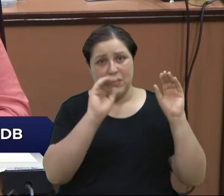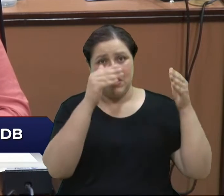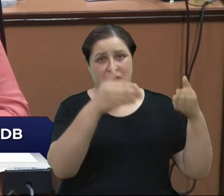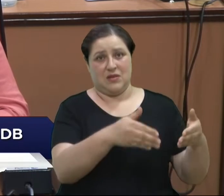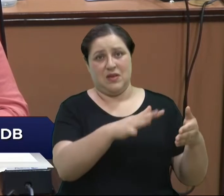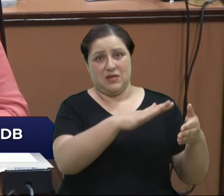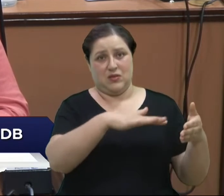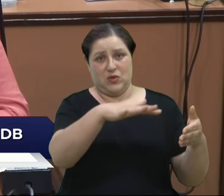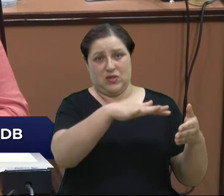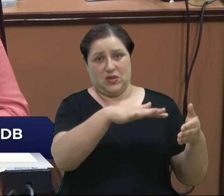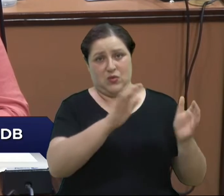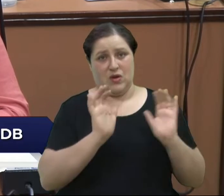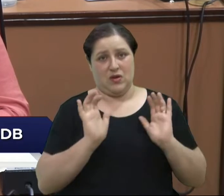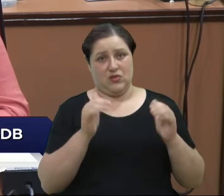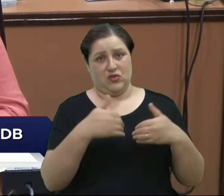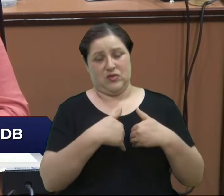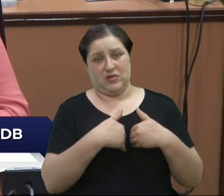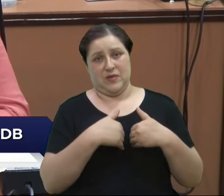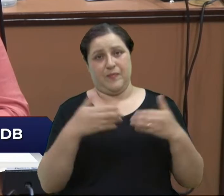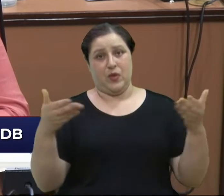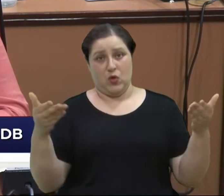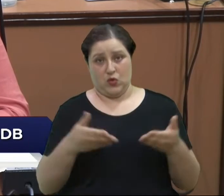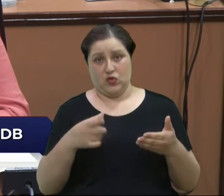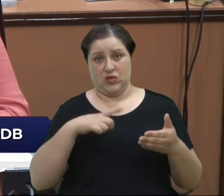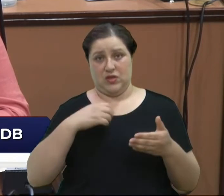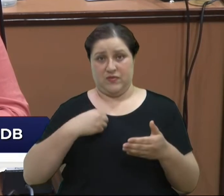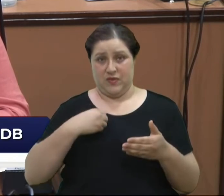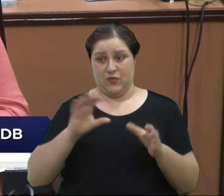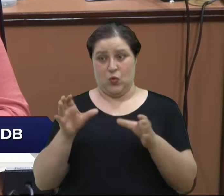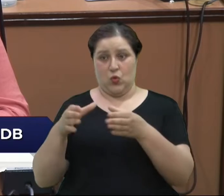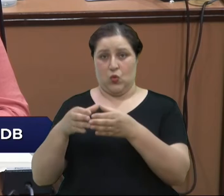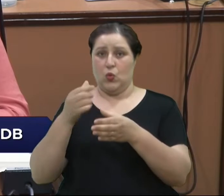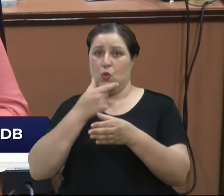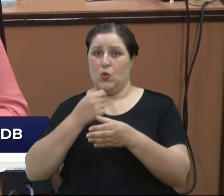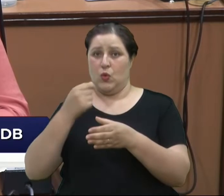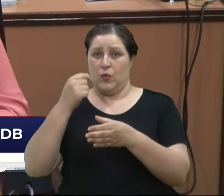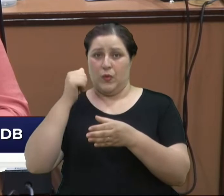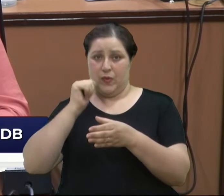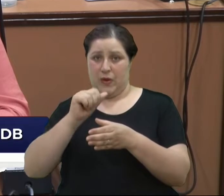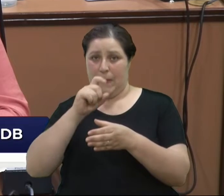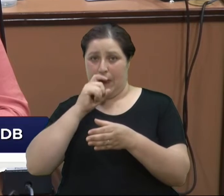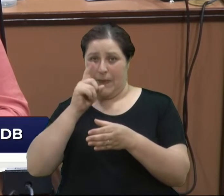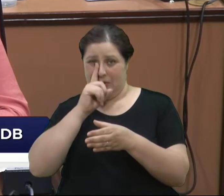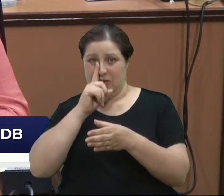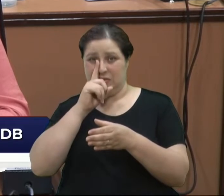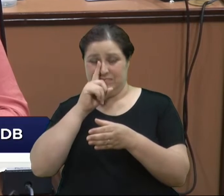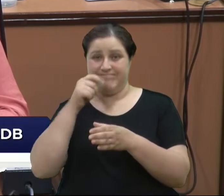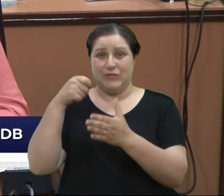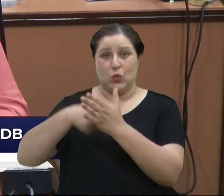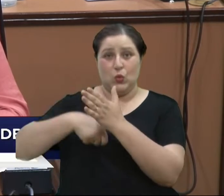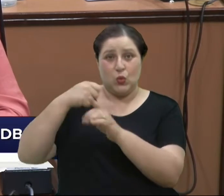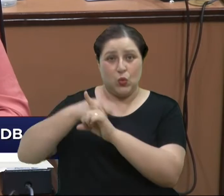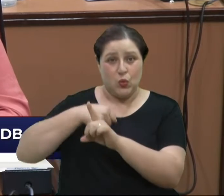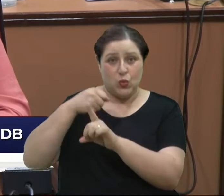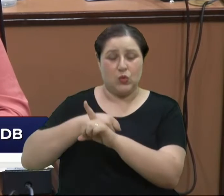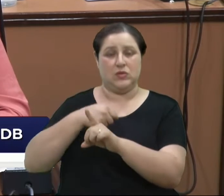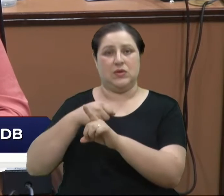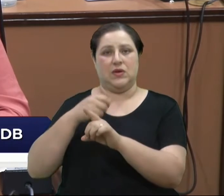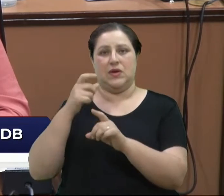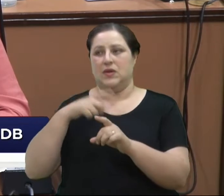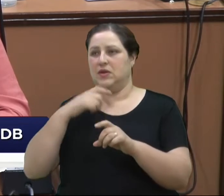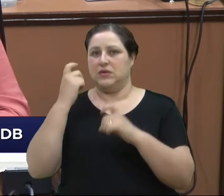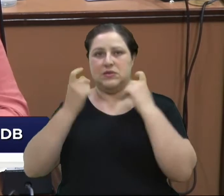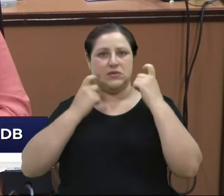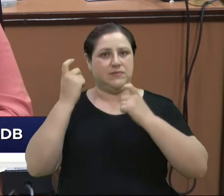situação. Então, hoje a gente tem um grupo de mães e pais que estão buscando, né, e estão